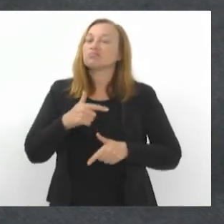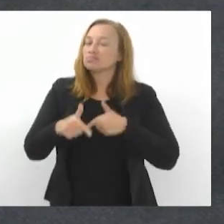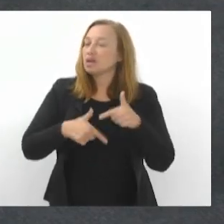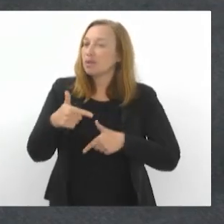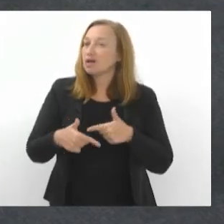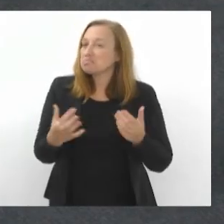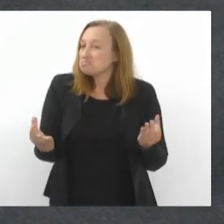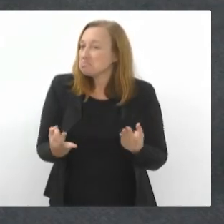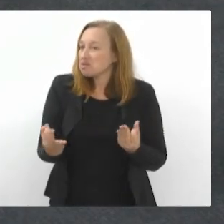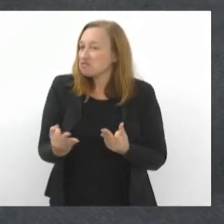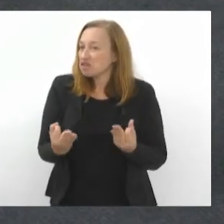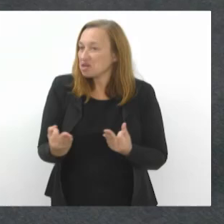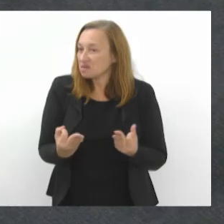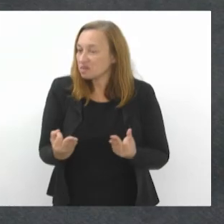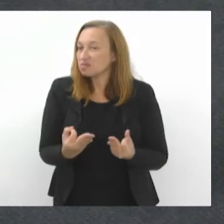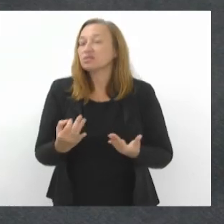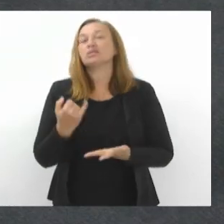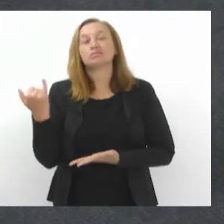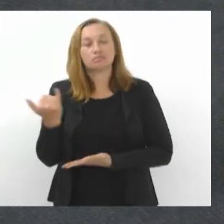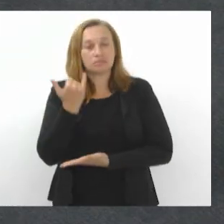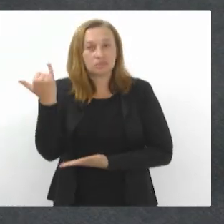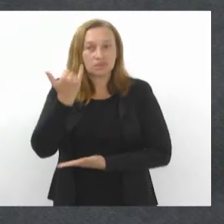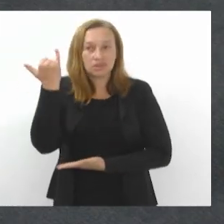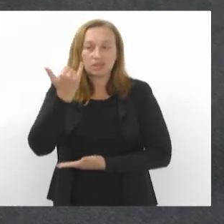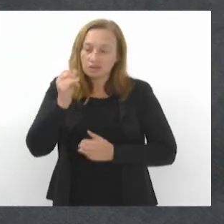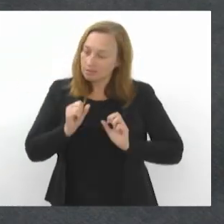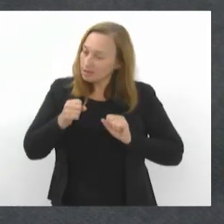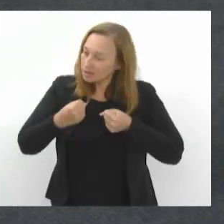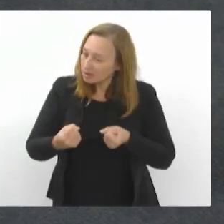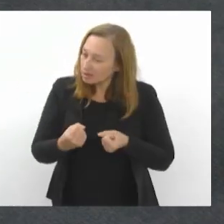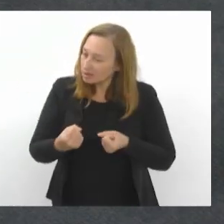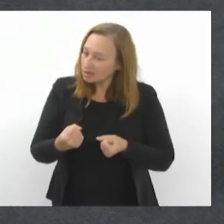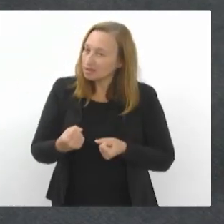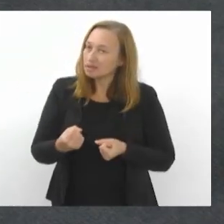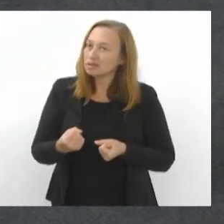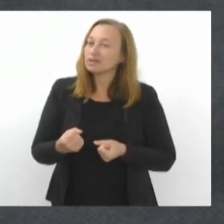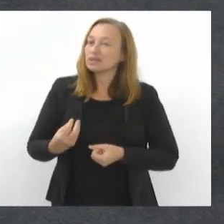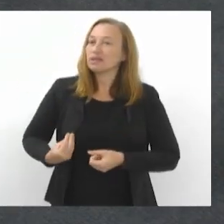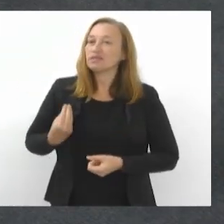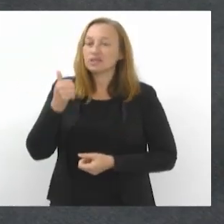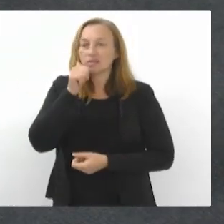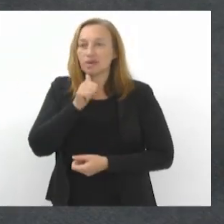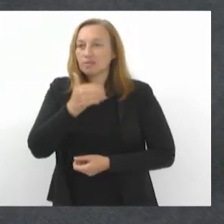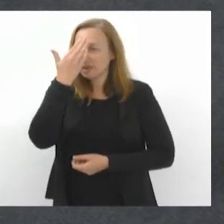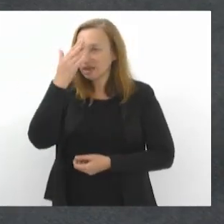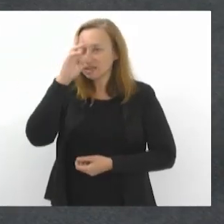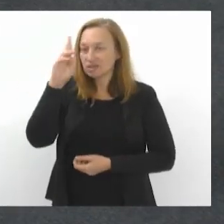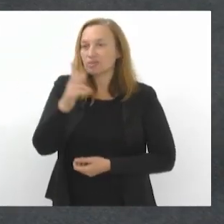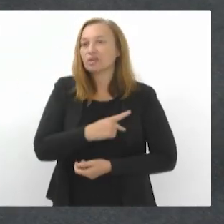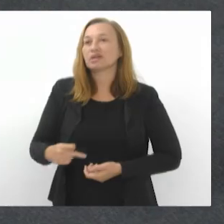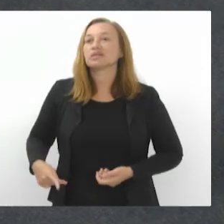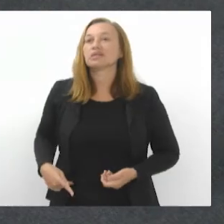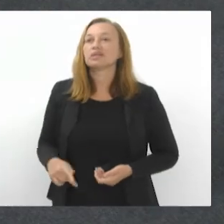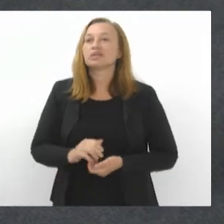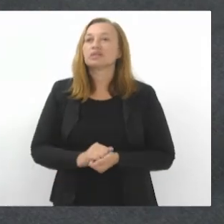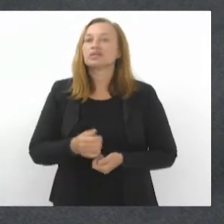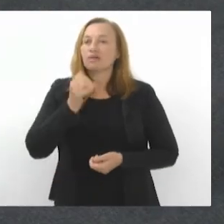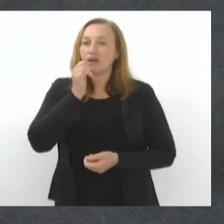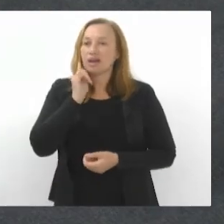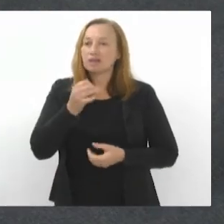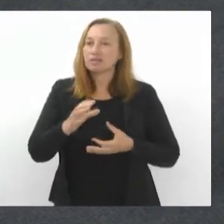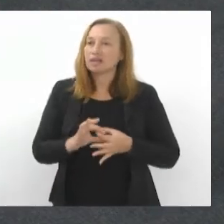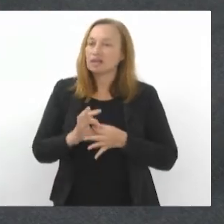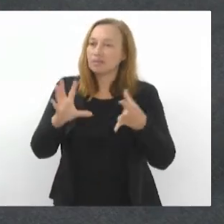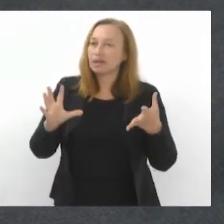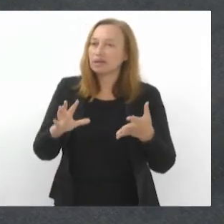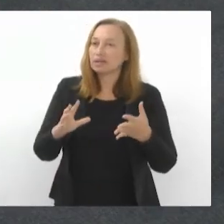trabalho fundamental e importante na defesa intransigente da vida das mulheres. Obrigada, senhor presidente. O relatório está